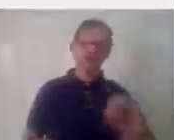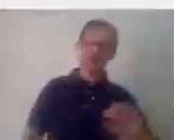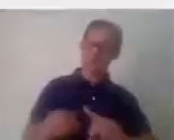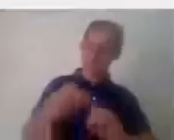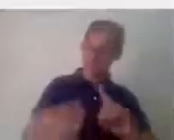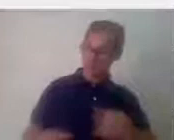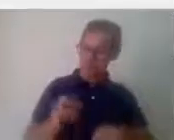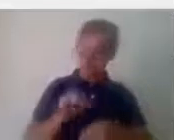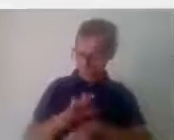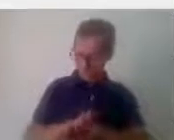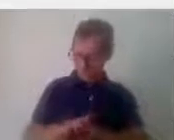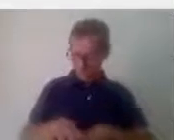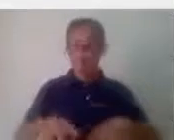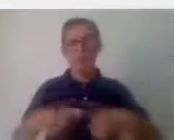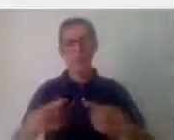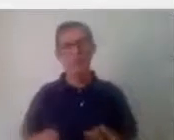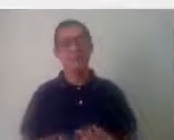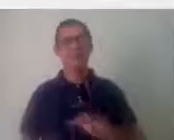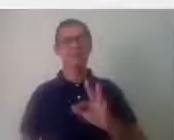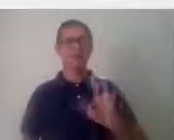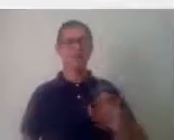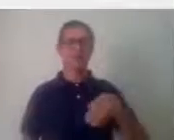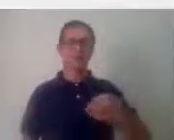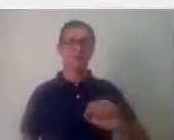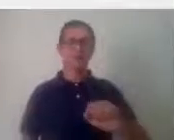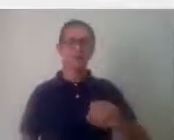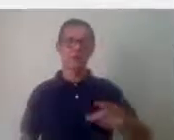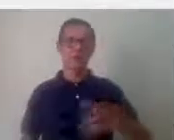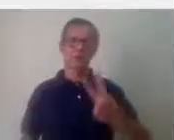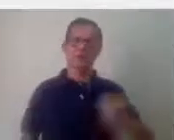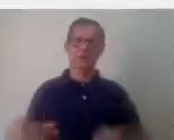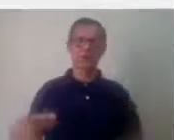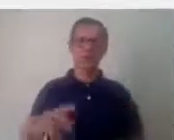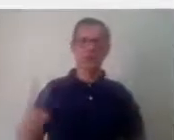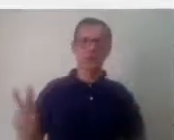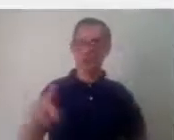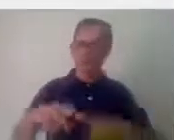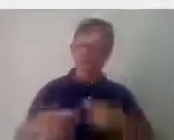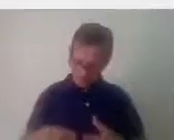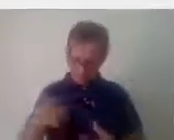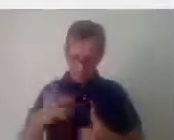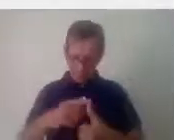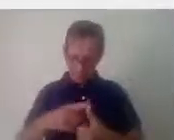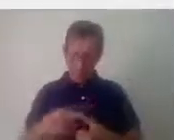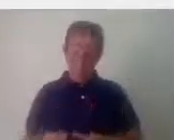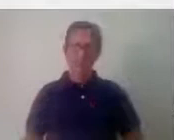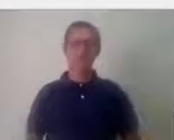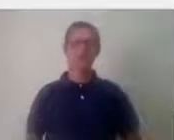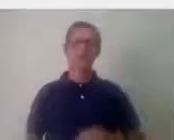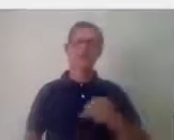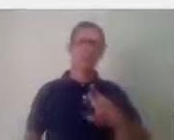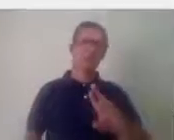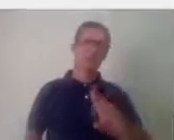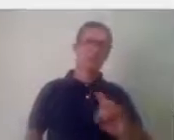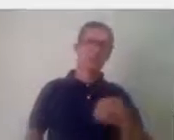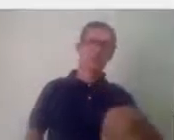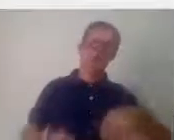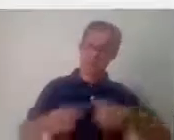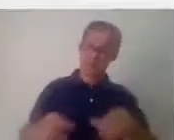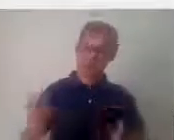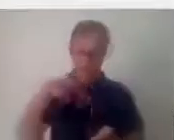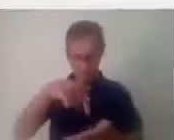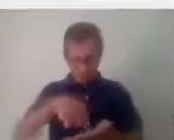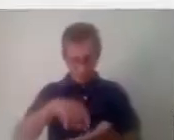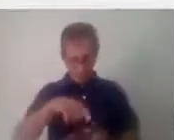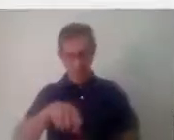definição. Se f tem um máximo ou mínimo local, as derivadas de primeira ordem, se elas existem nesse ponto,